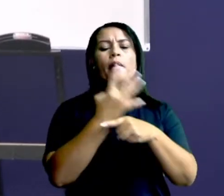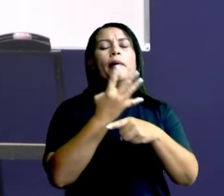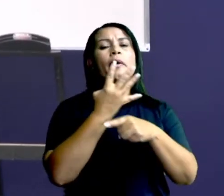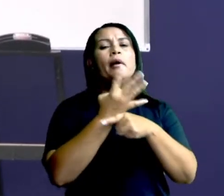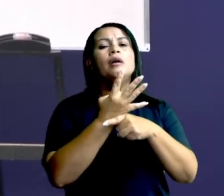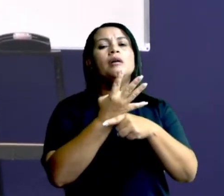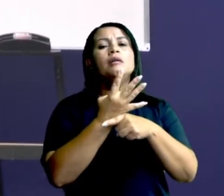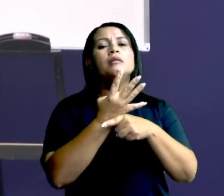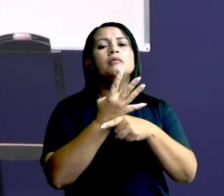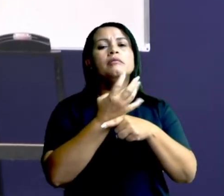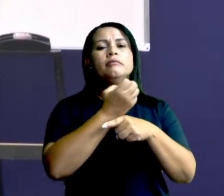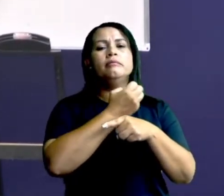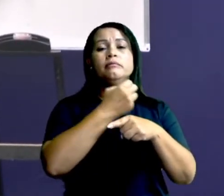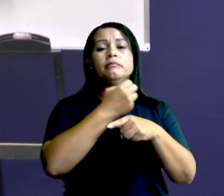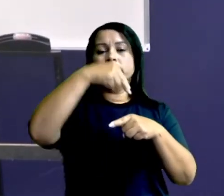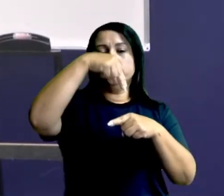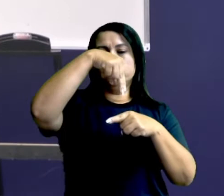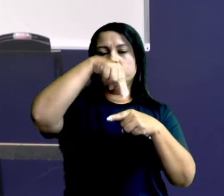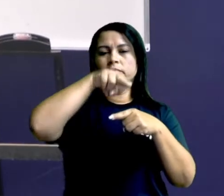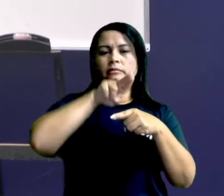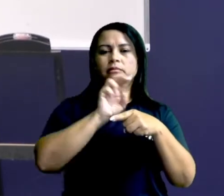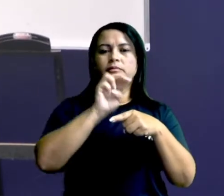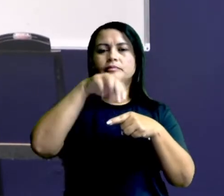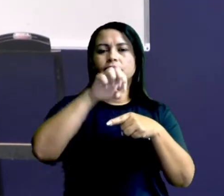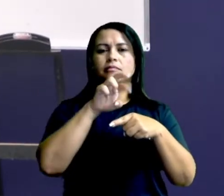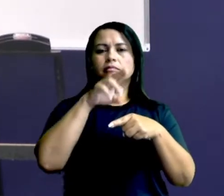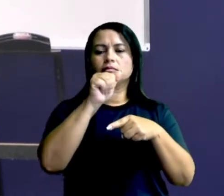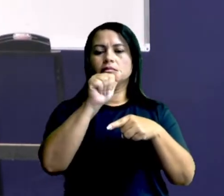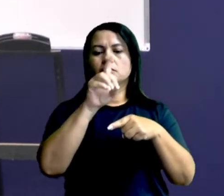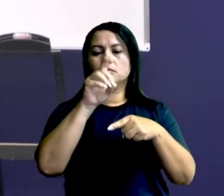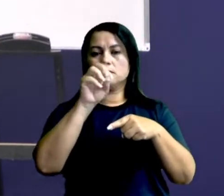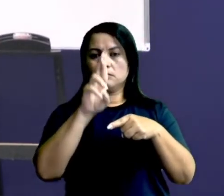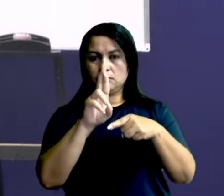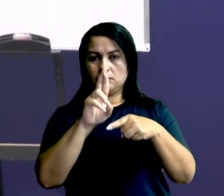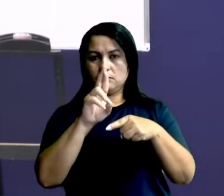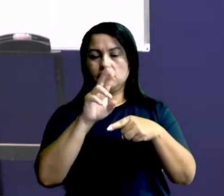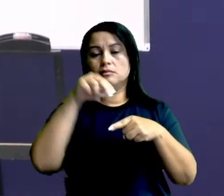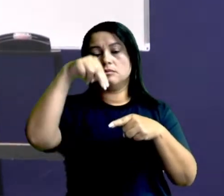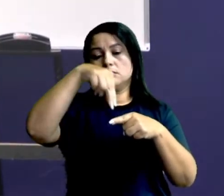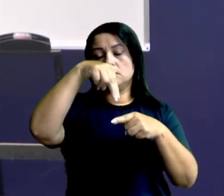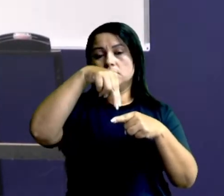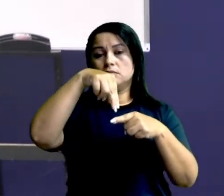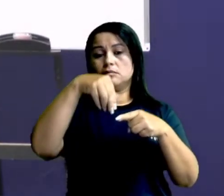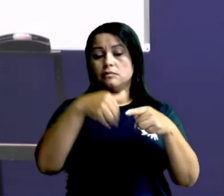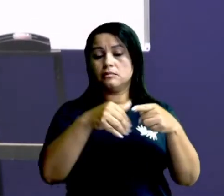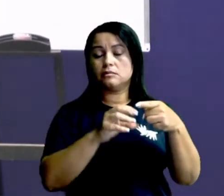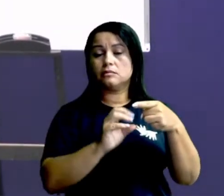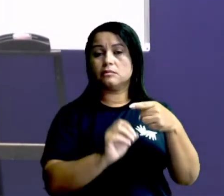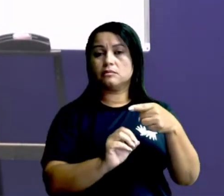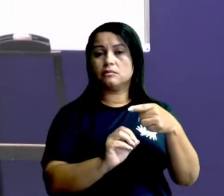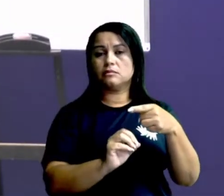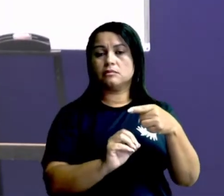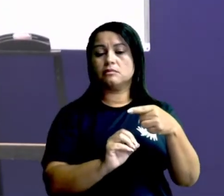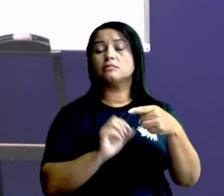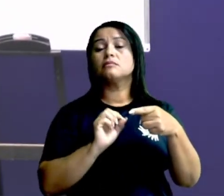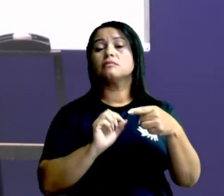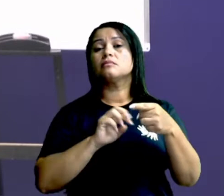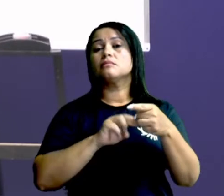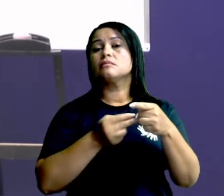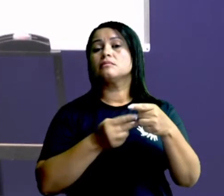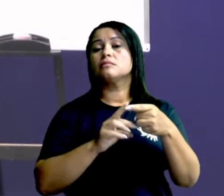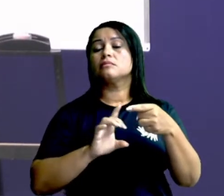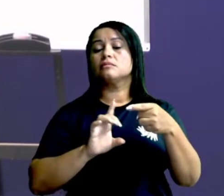nosso numerador, que é o total consumido, e 10 o